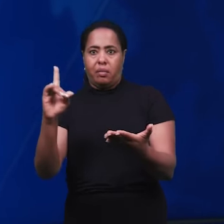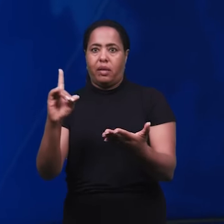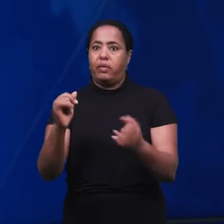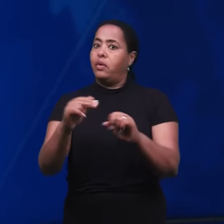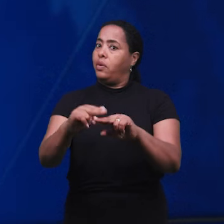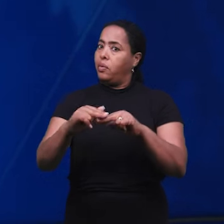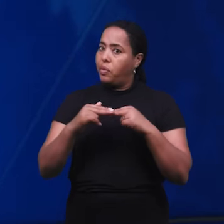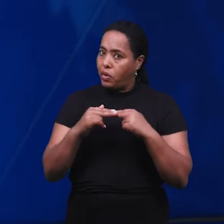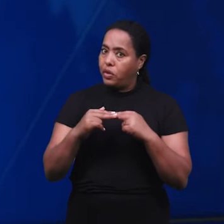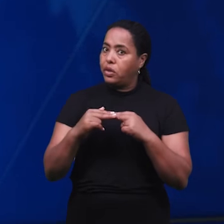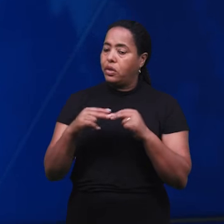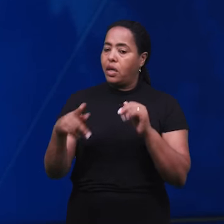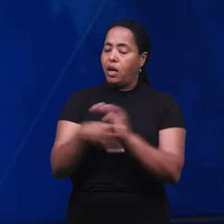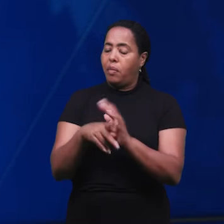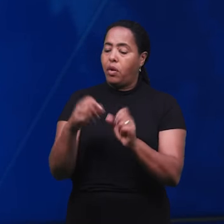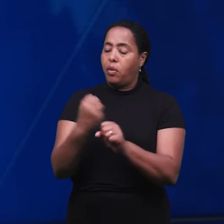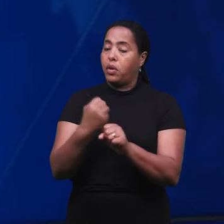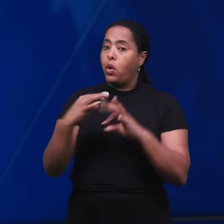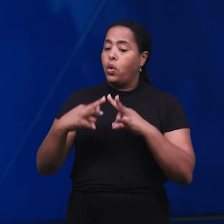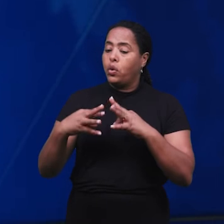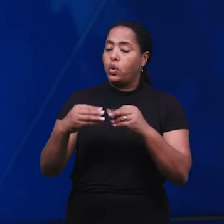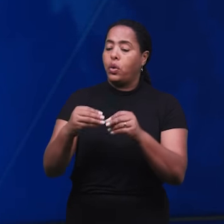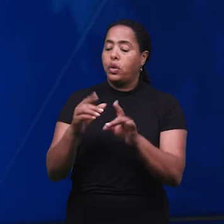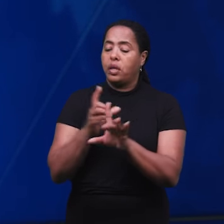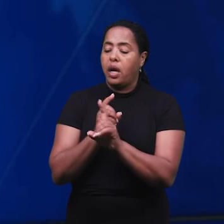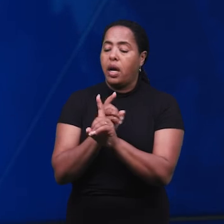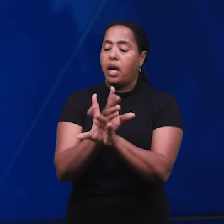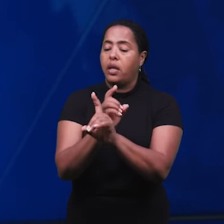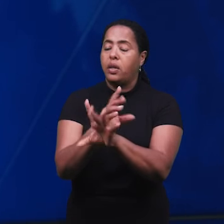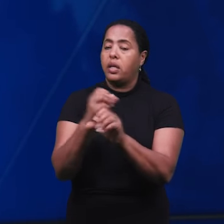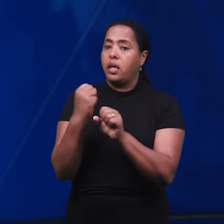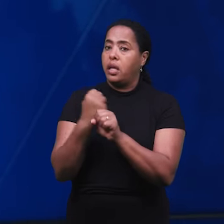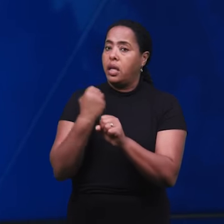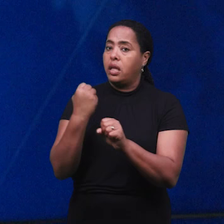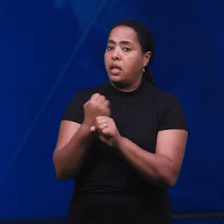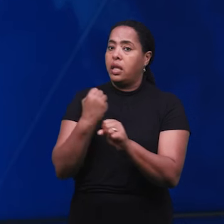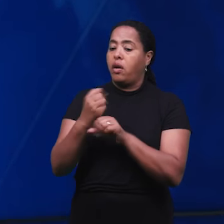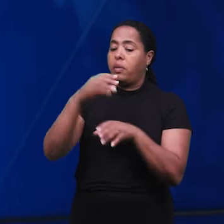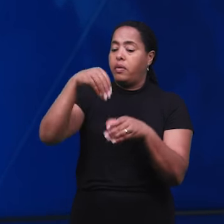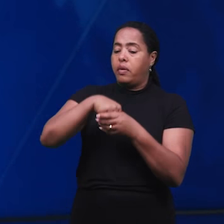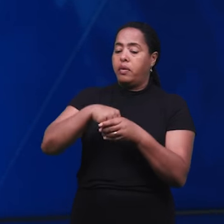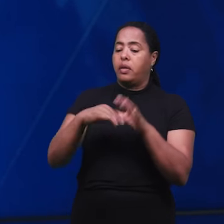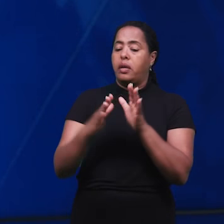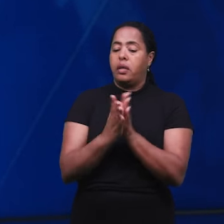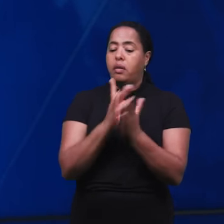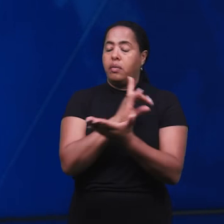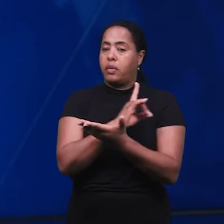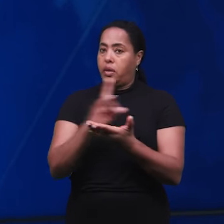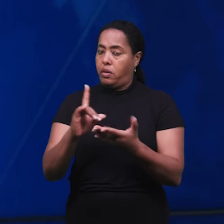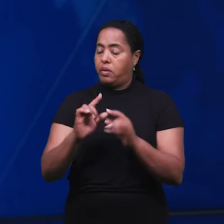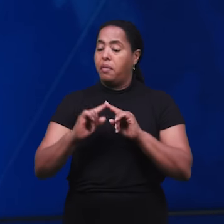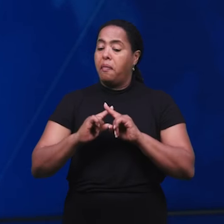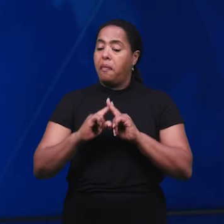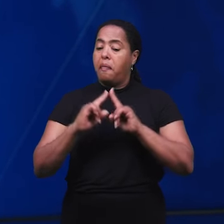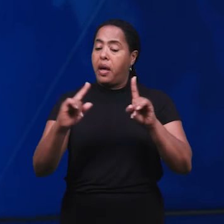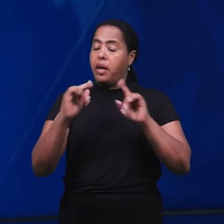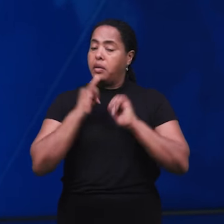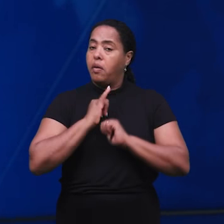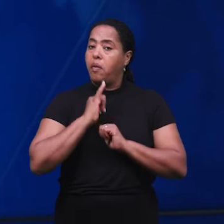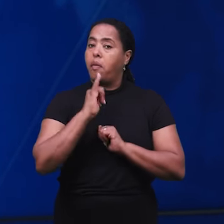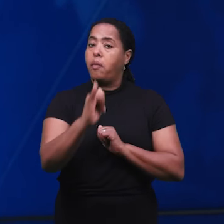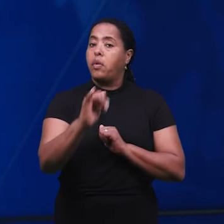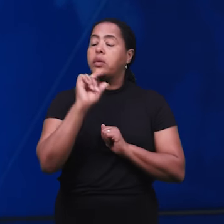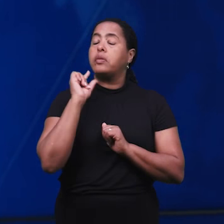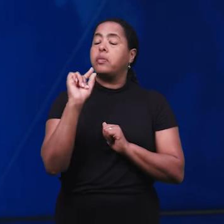Por isso que é da obra, porque todas as doutrinas desta obra estão na palavra. Mas o que nós queremos dizer é